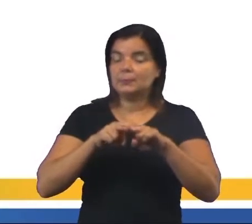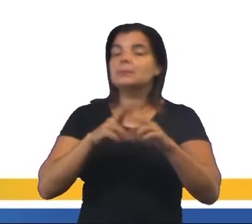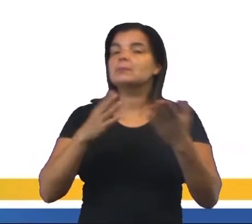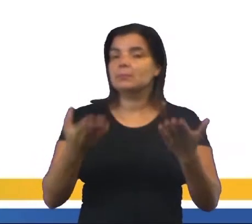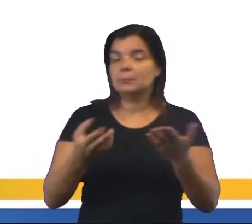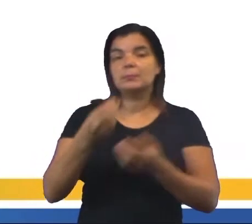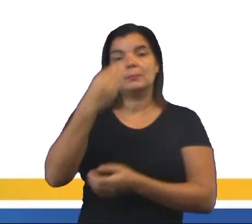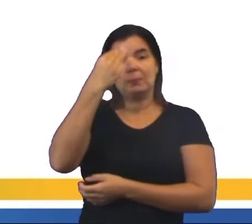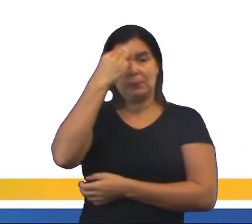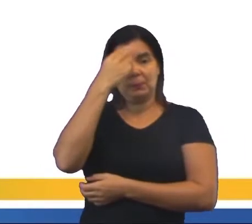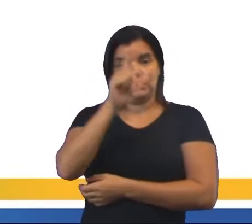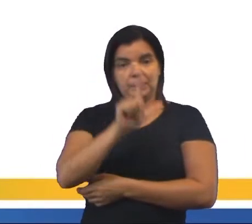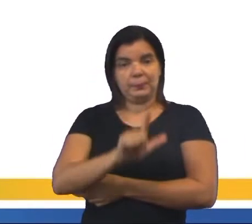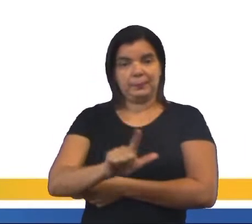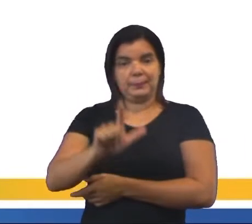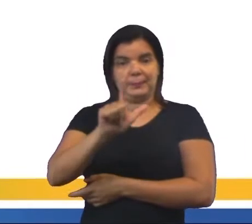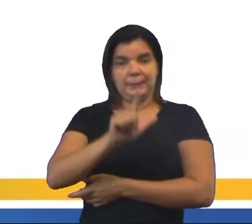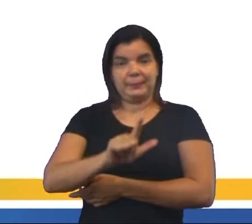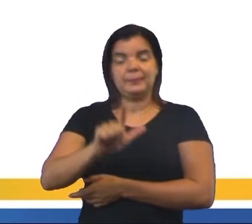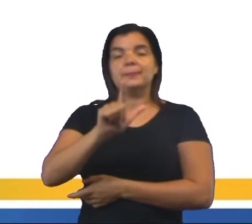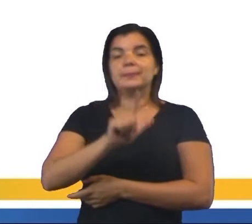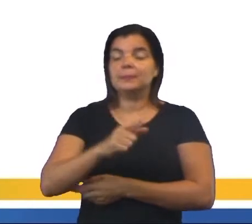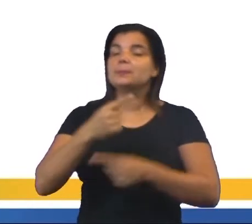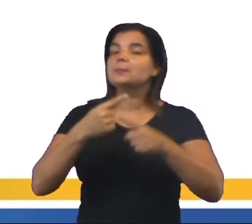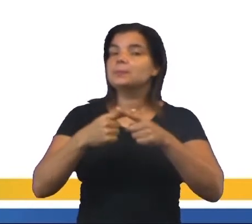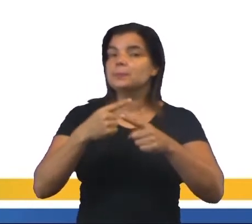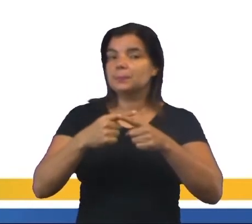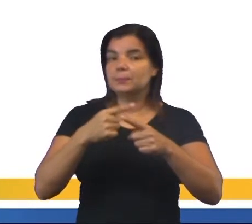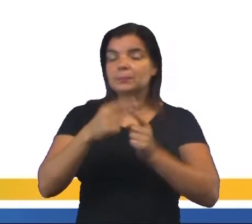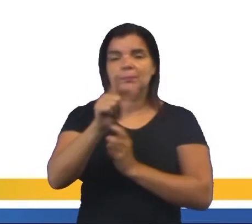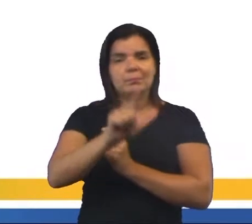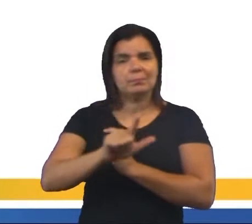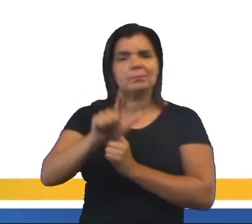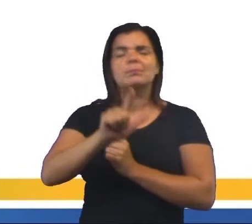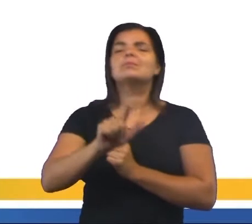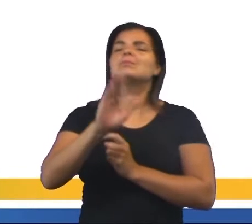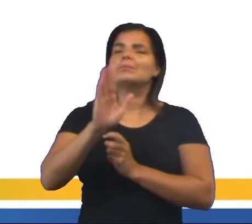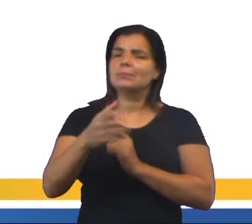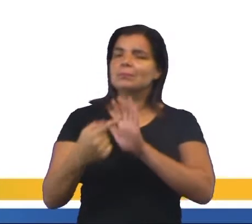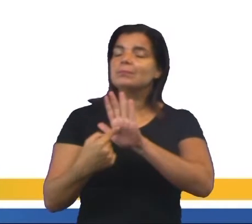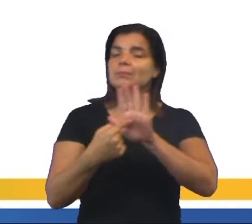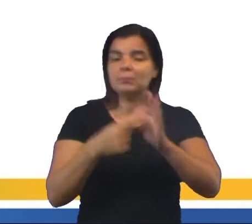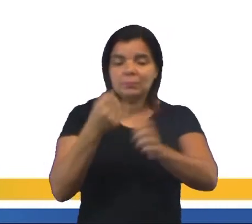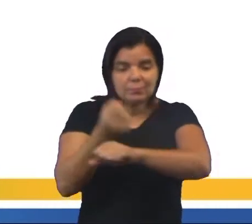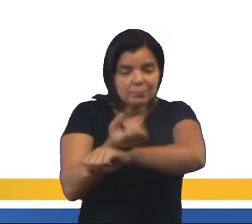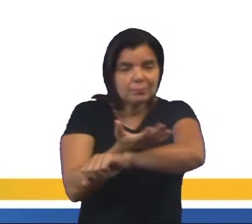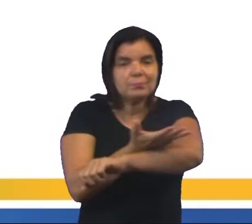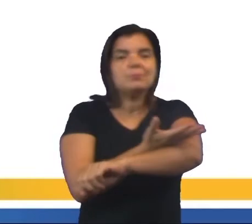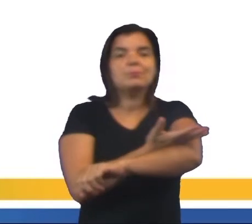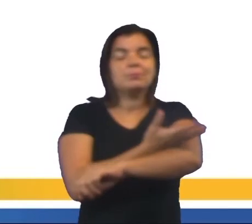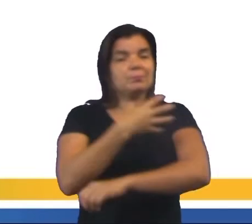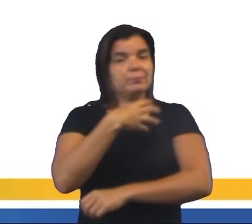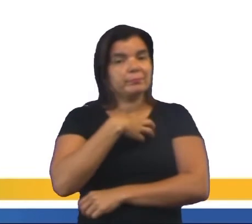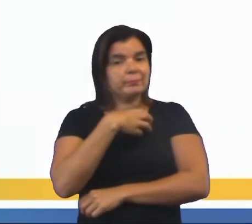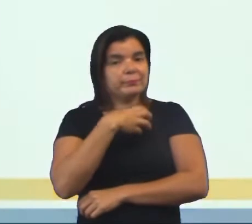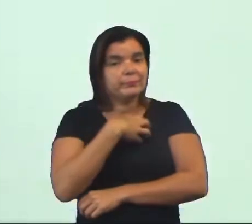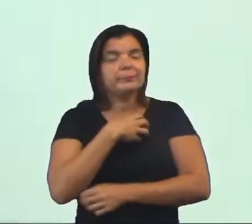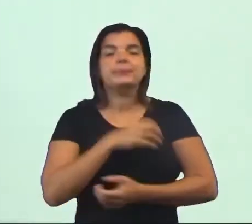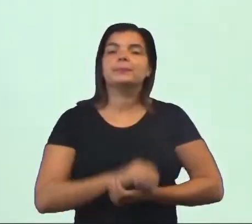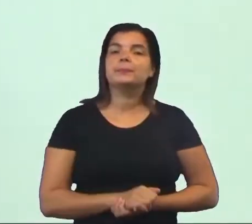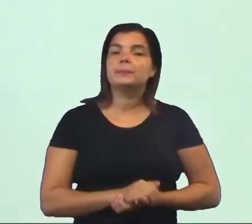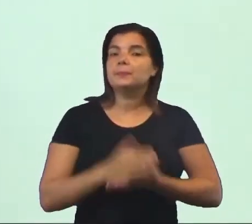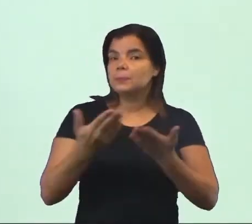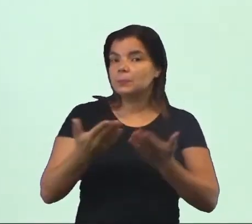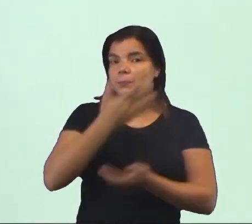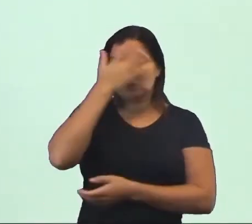é memórias literárias, porque o literário, ele vai trabalhar com as emoções, ele vai trabalhar com sentimentos. Então,